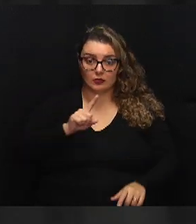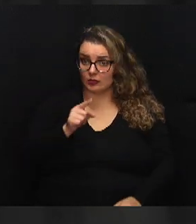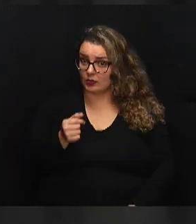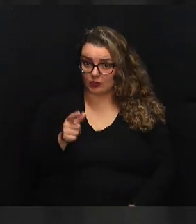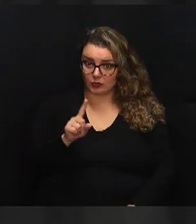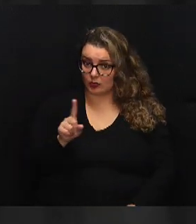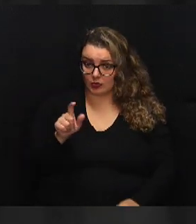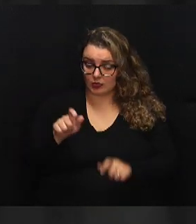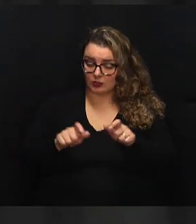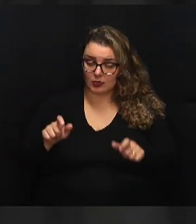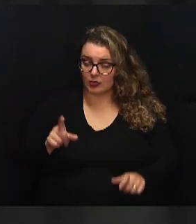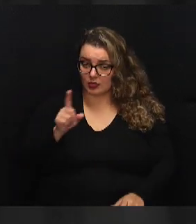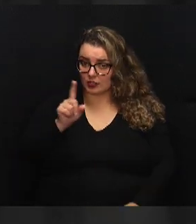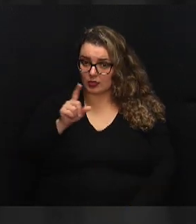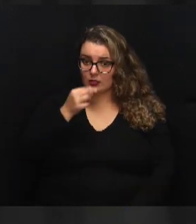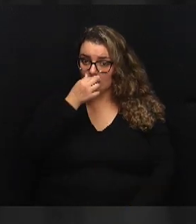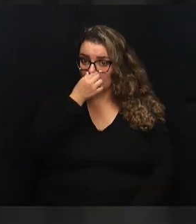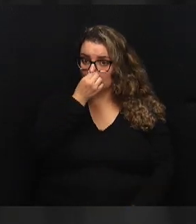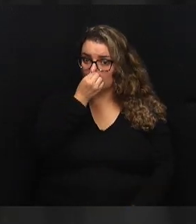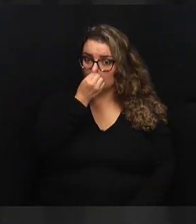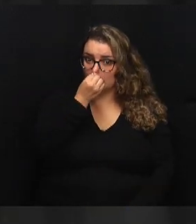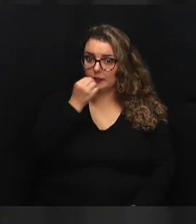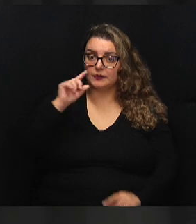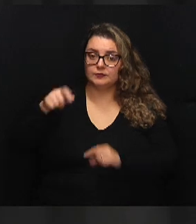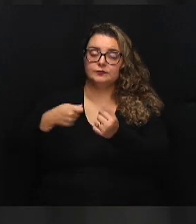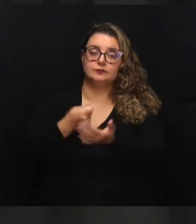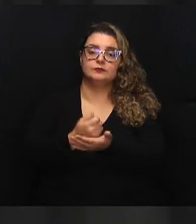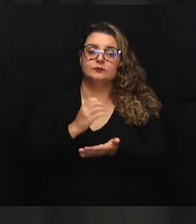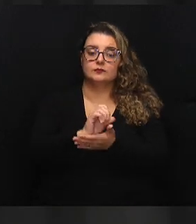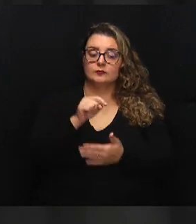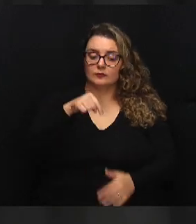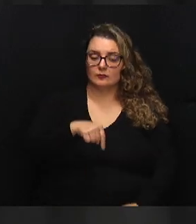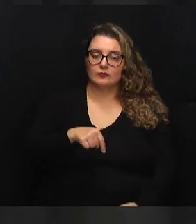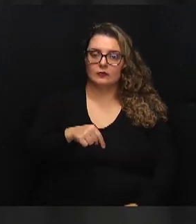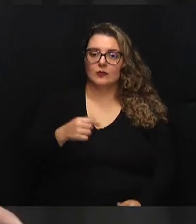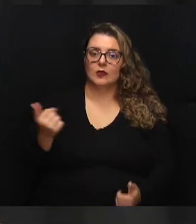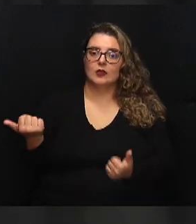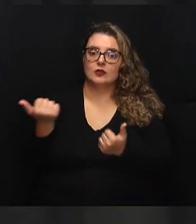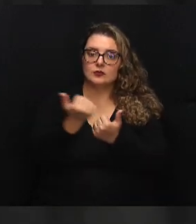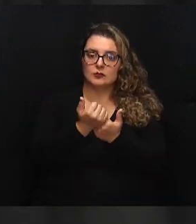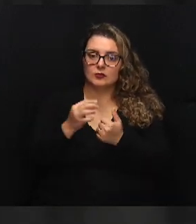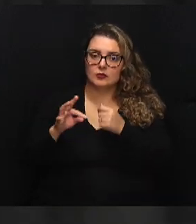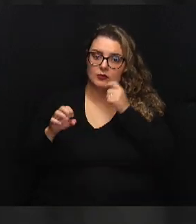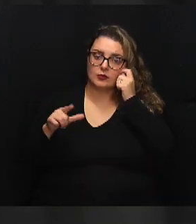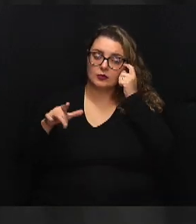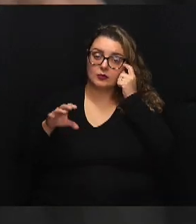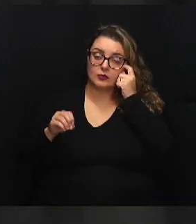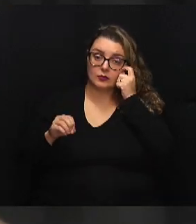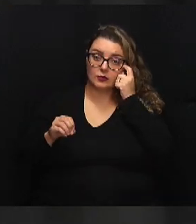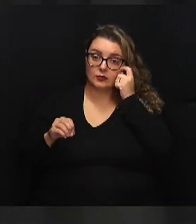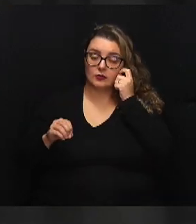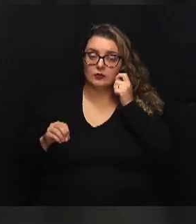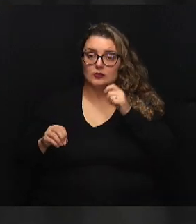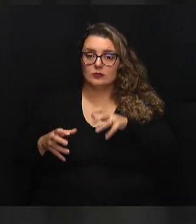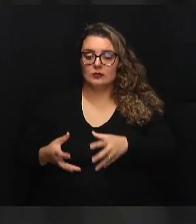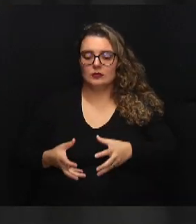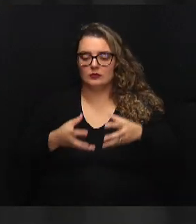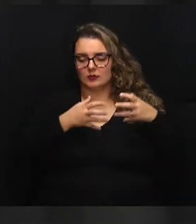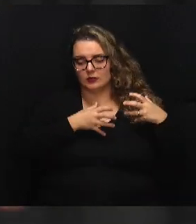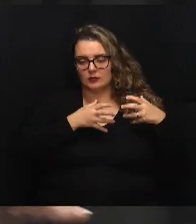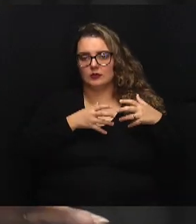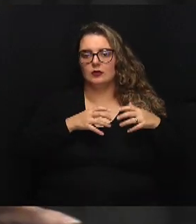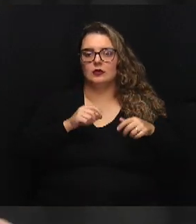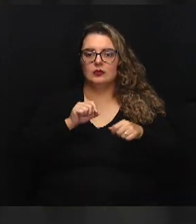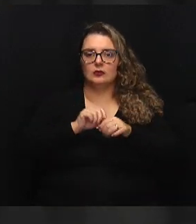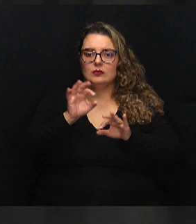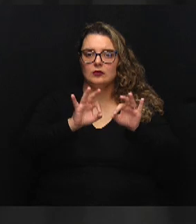gente não, que ficava ali. Então eu destinei emenda para que fosse trocado tirado aquele todo, feito um